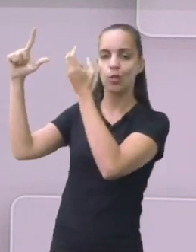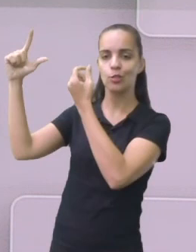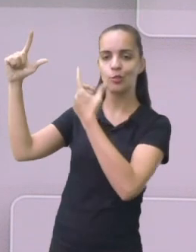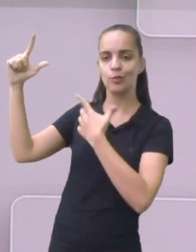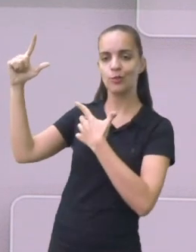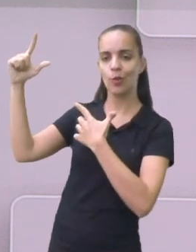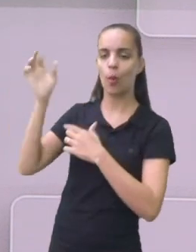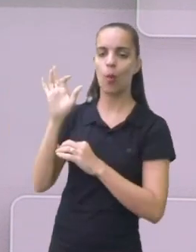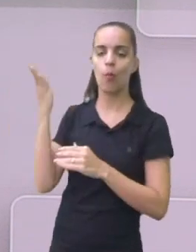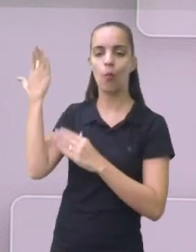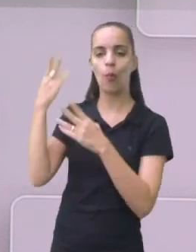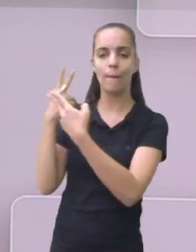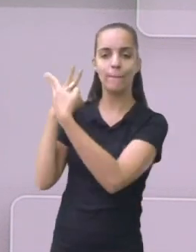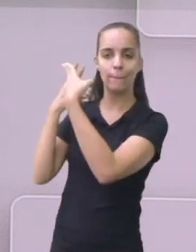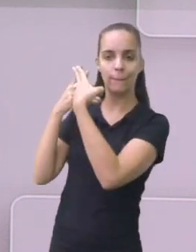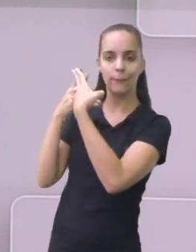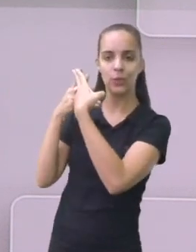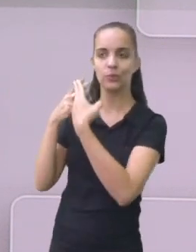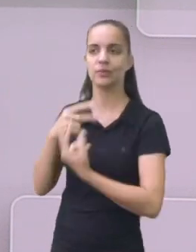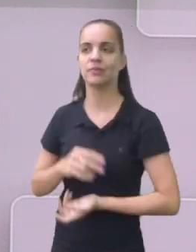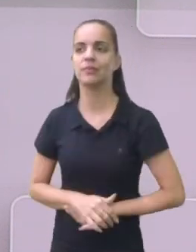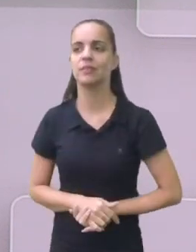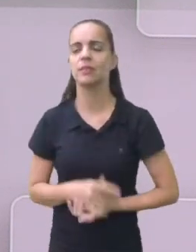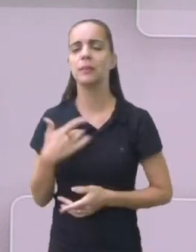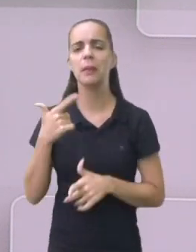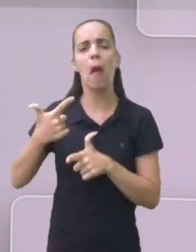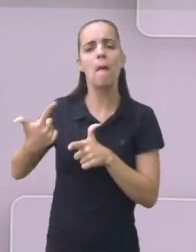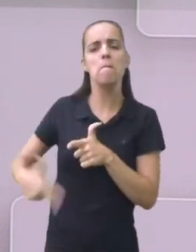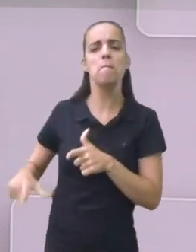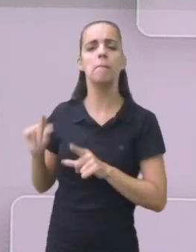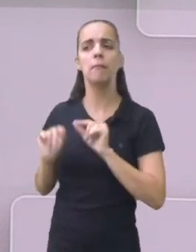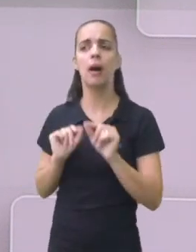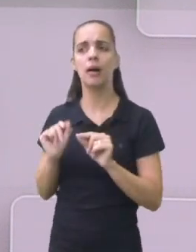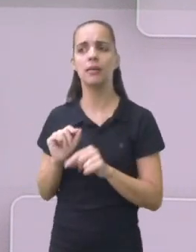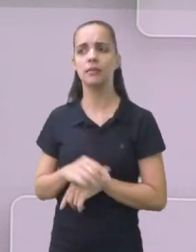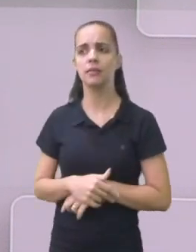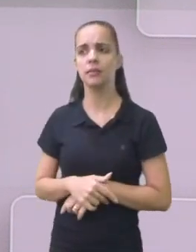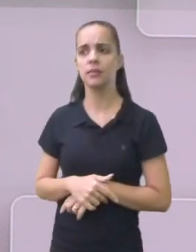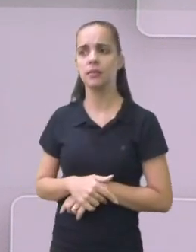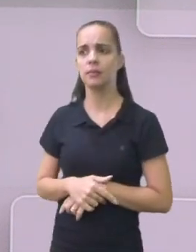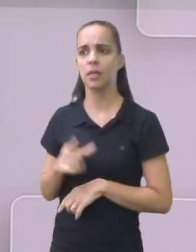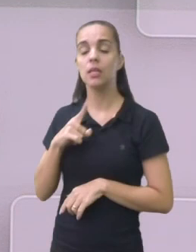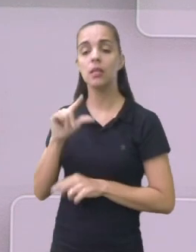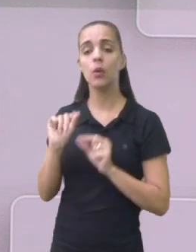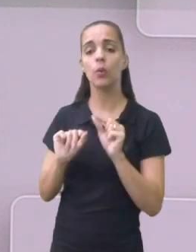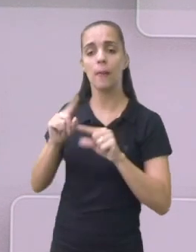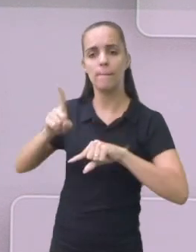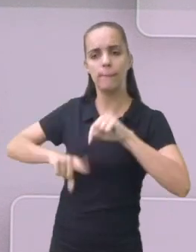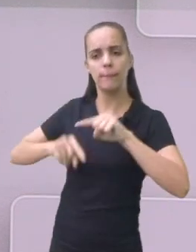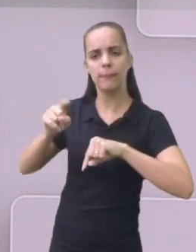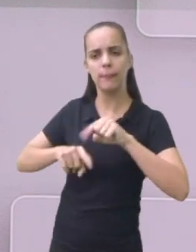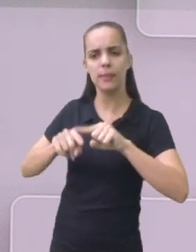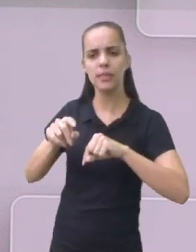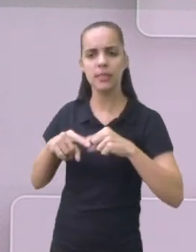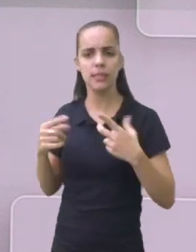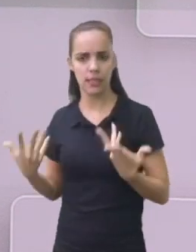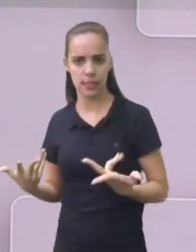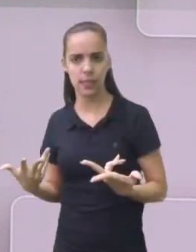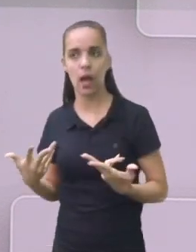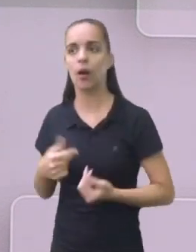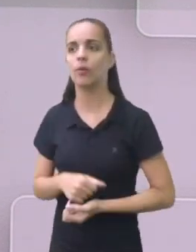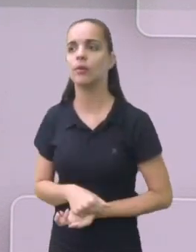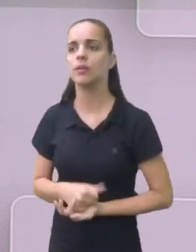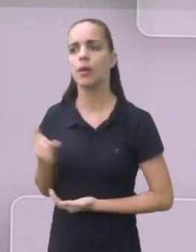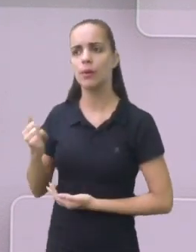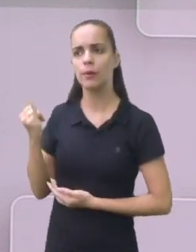nós pela sombra. E o que mais? Matéria-prima. nós